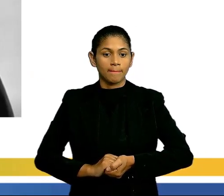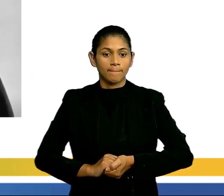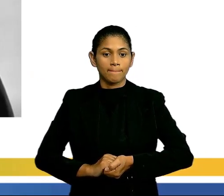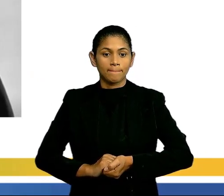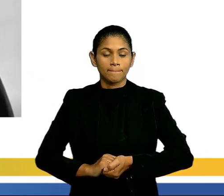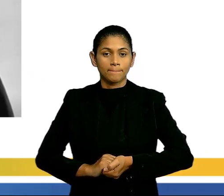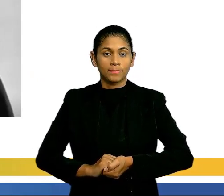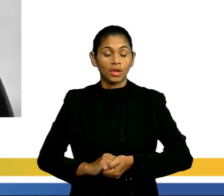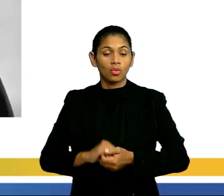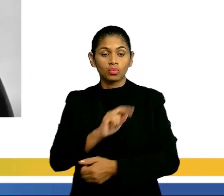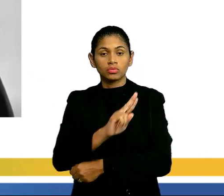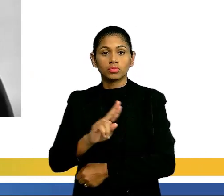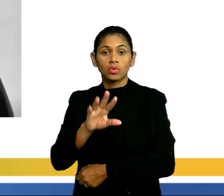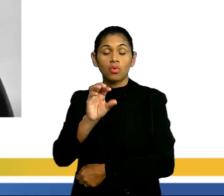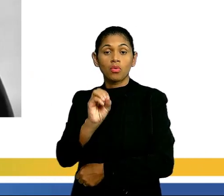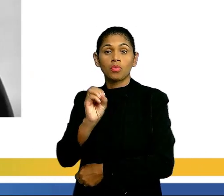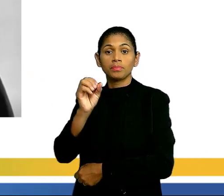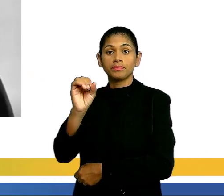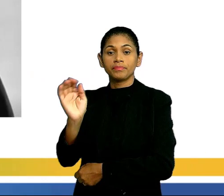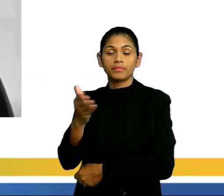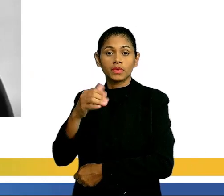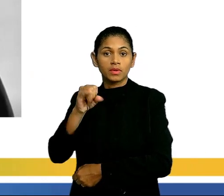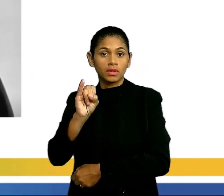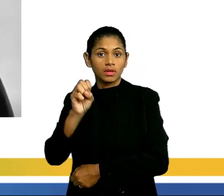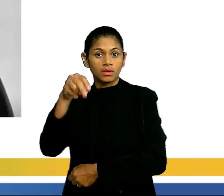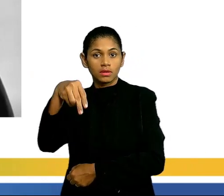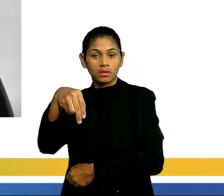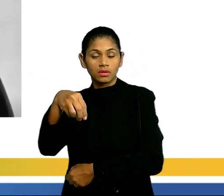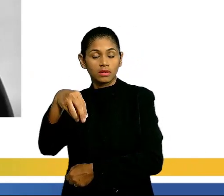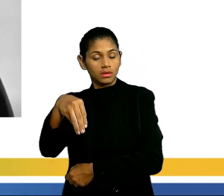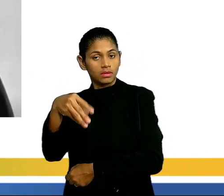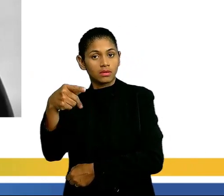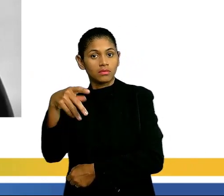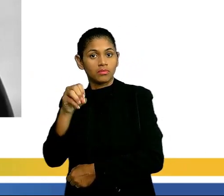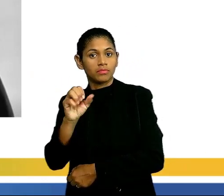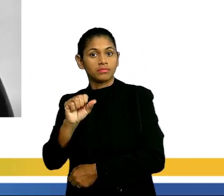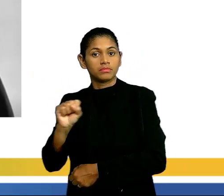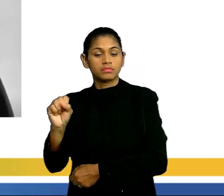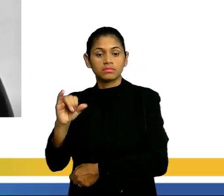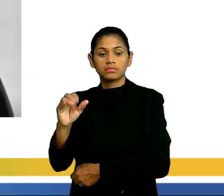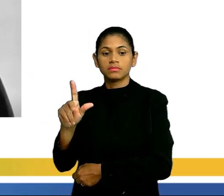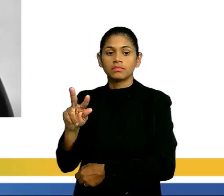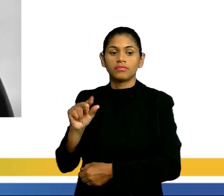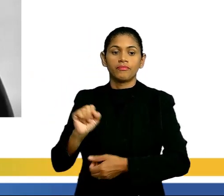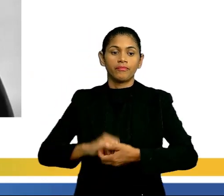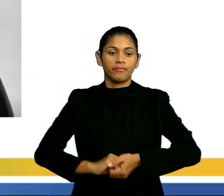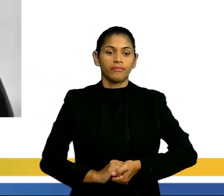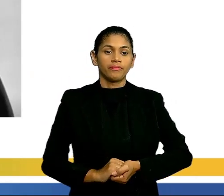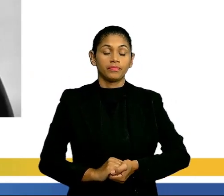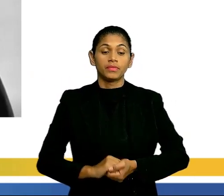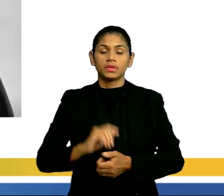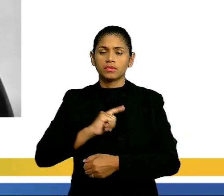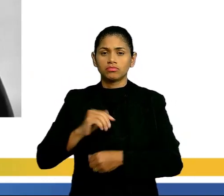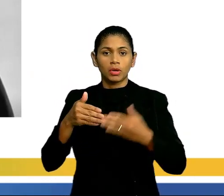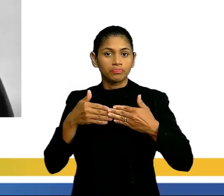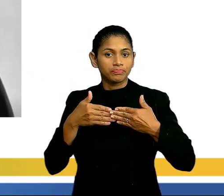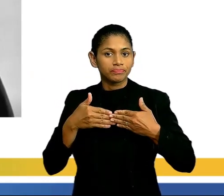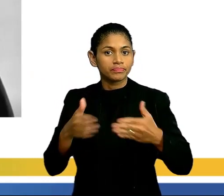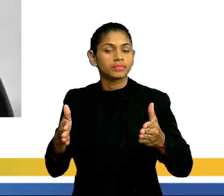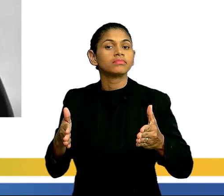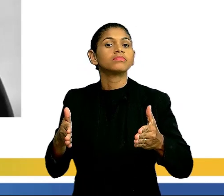O Impossível, da Maria Martins. Tá? Então, observem aí nas imagens que nós temos um rompimento com